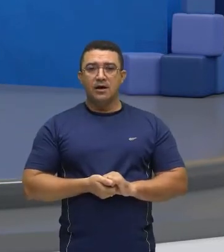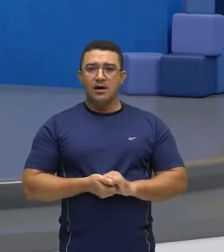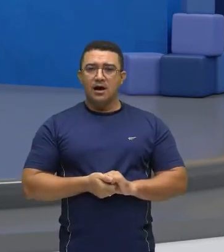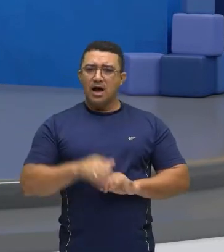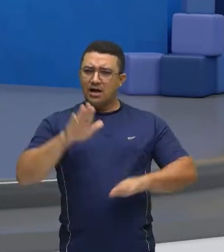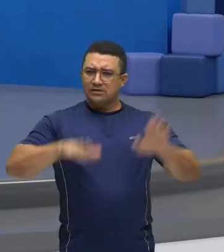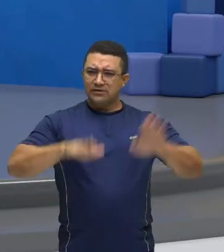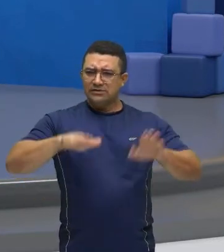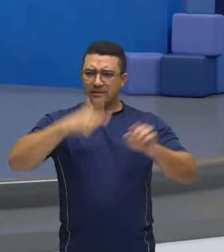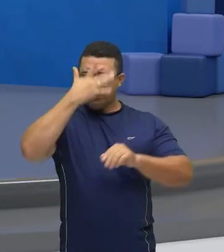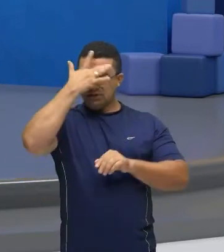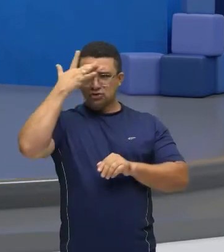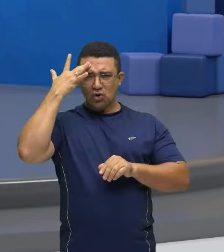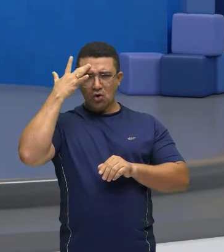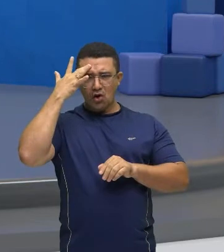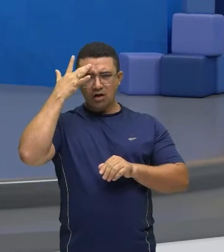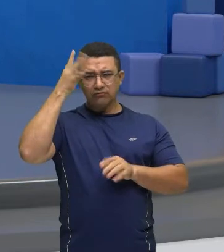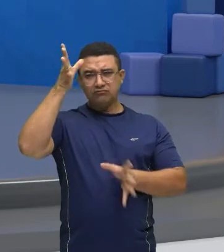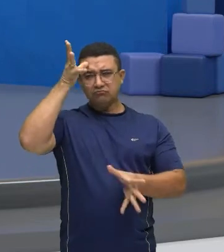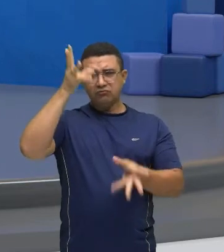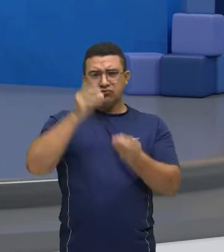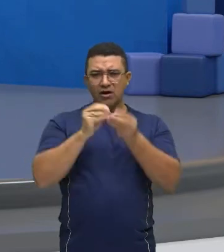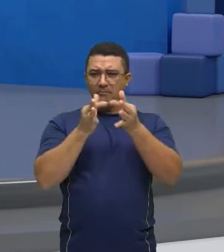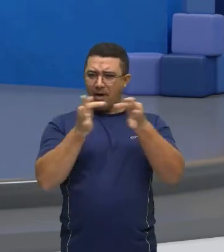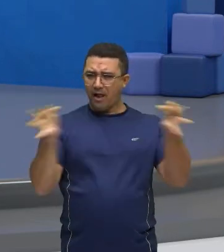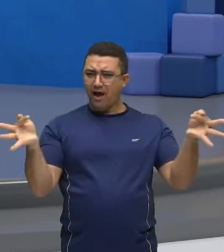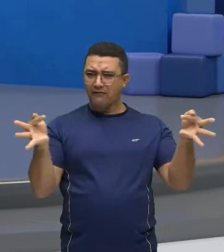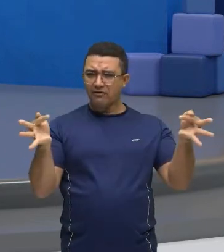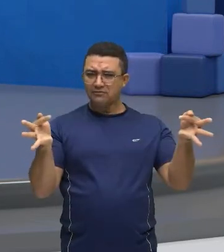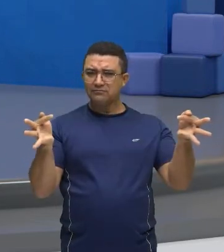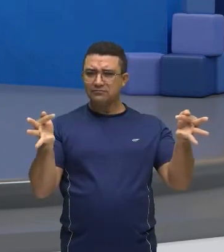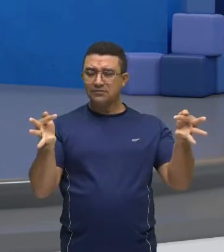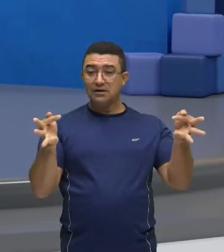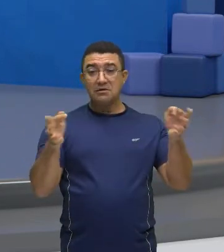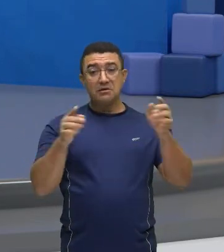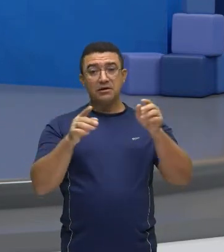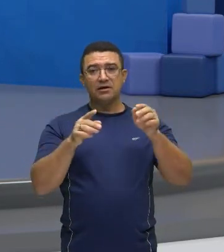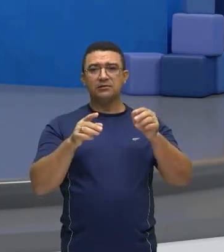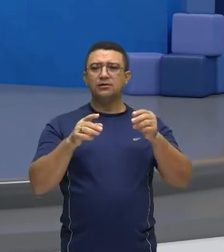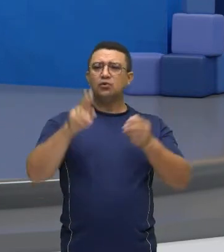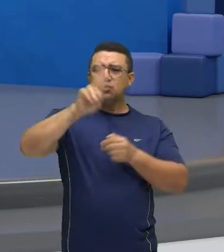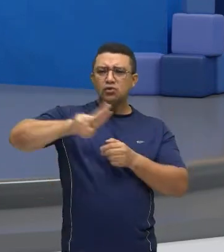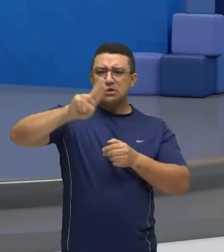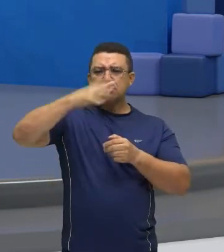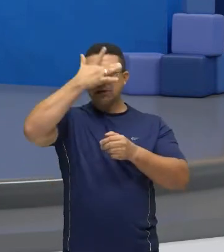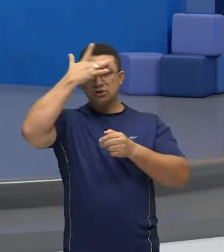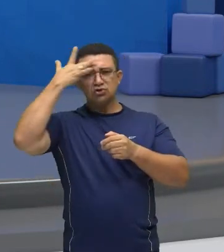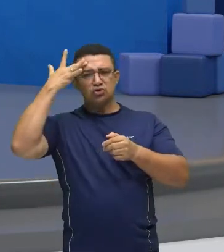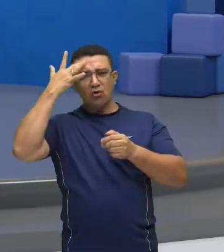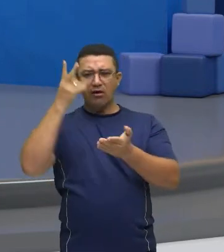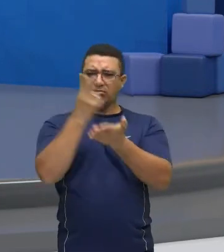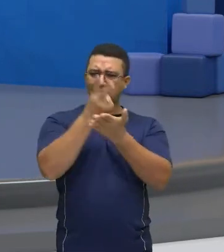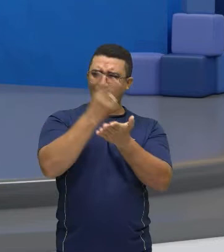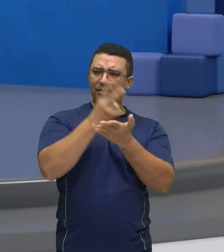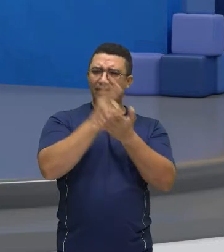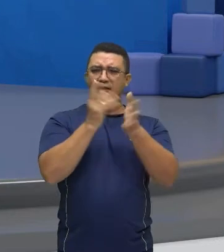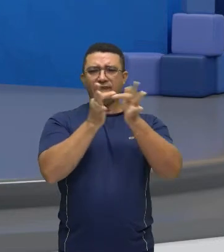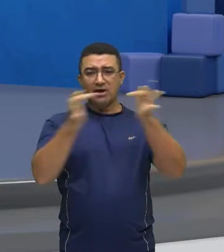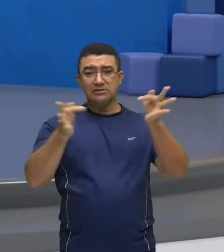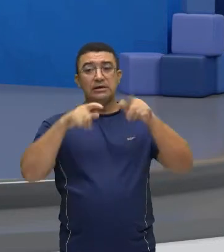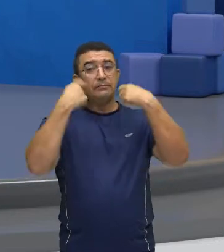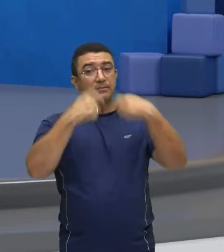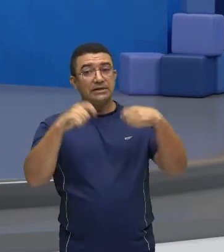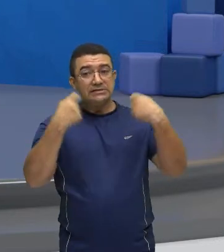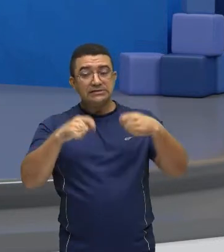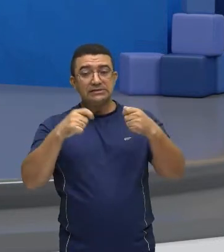alguém falando um ditado popular e você ainda precisa fazer um aspecto que é muito importante para a compreensão, não é? Que é